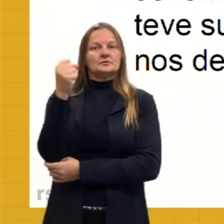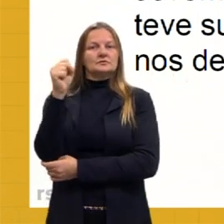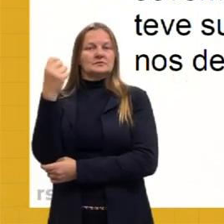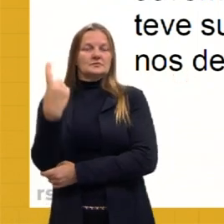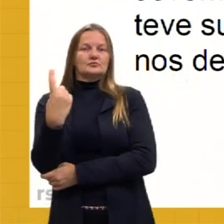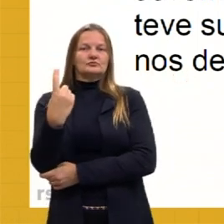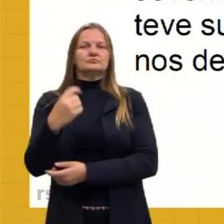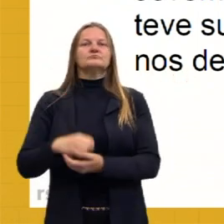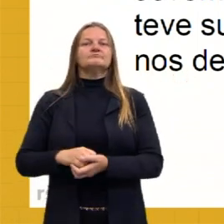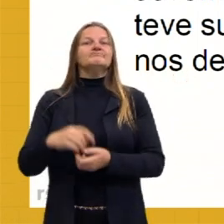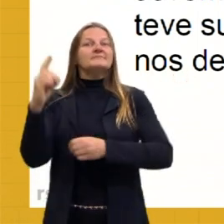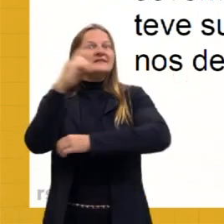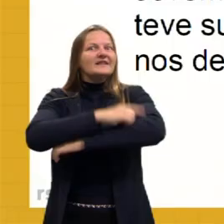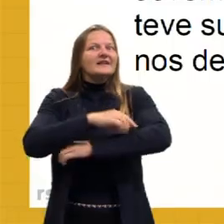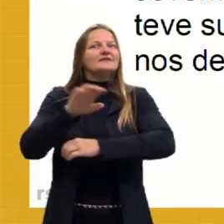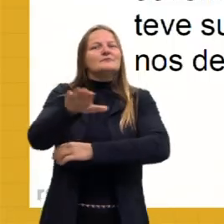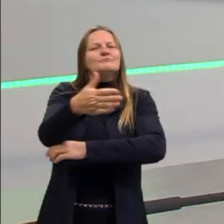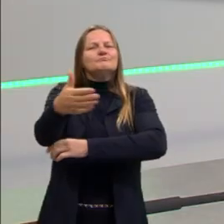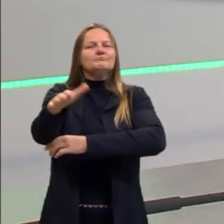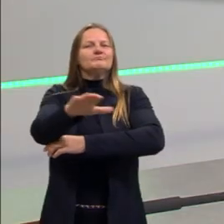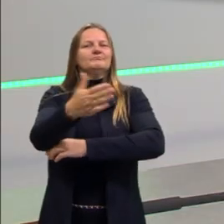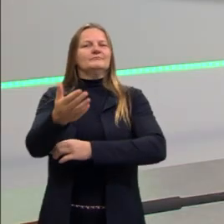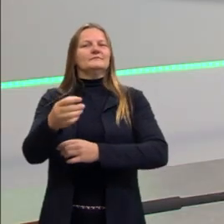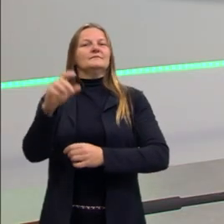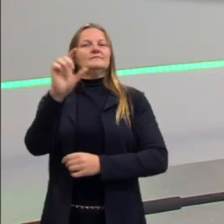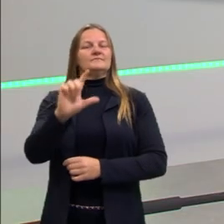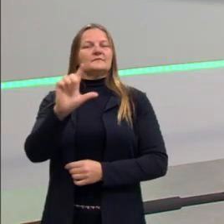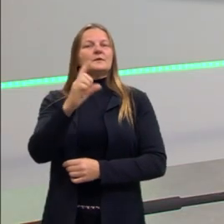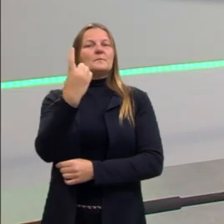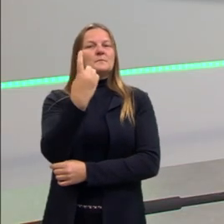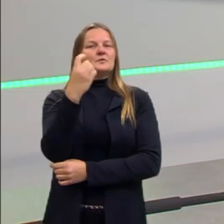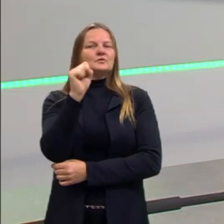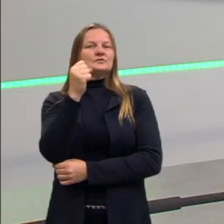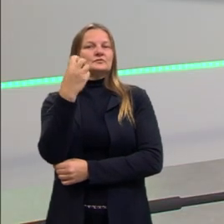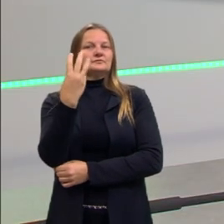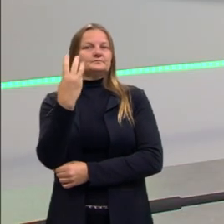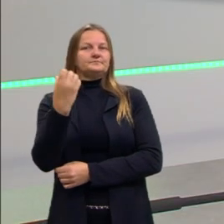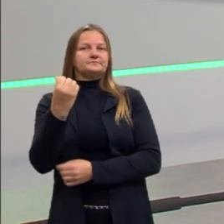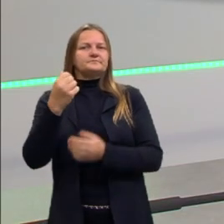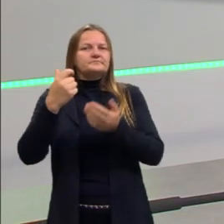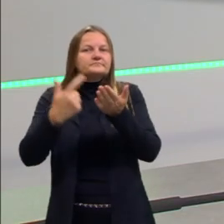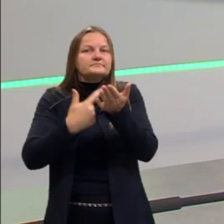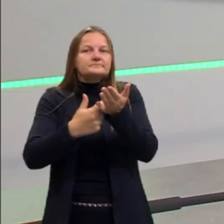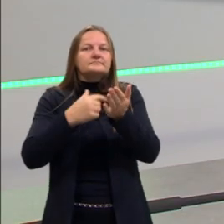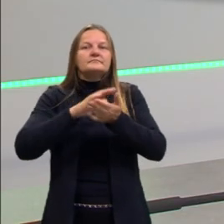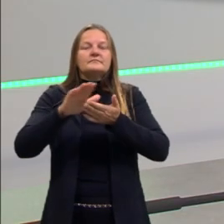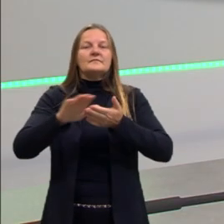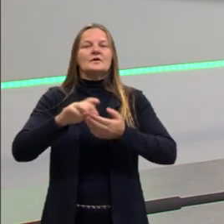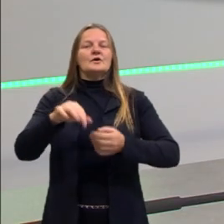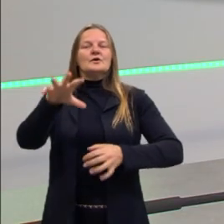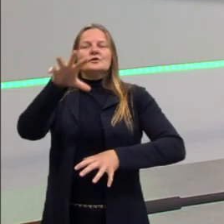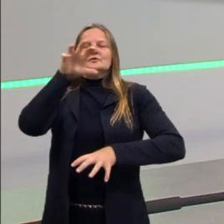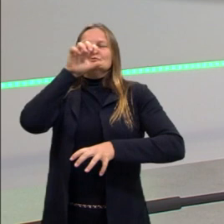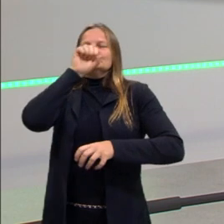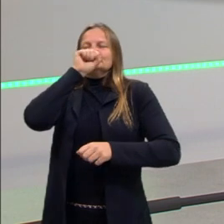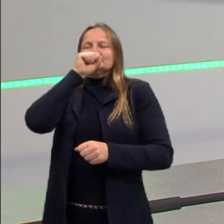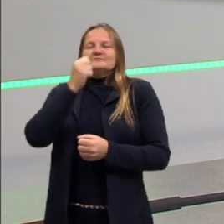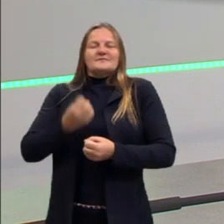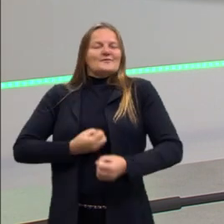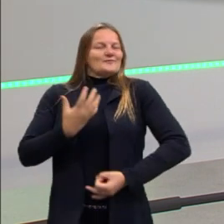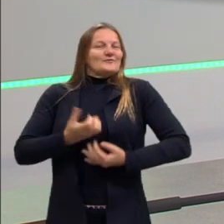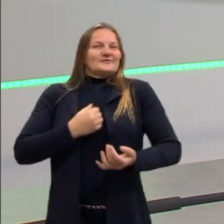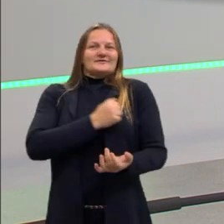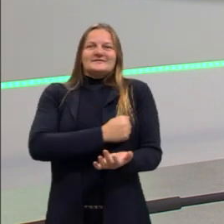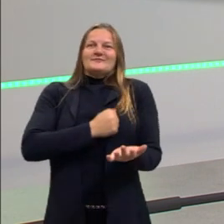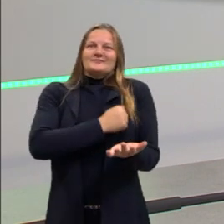1881 datas aproximadas né lembrando que em 1836 foi publicado um poema chamado suspiros poéticos